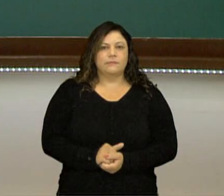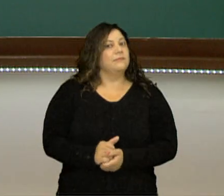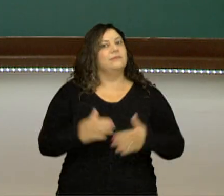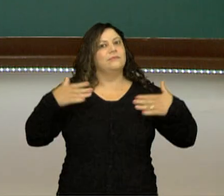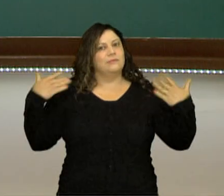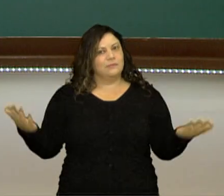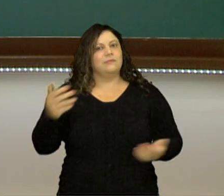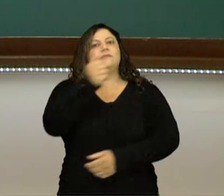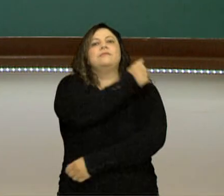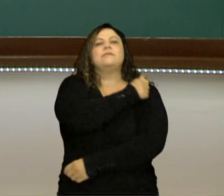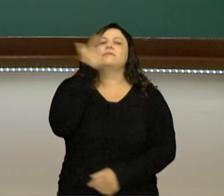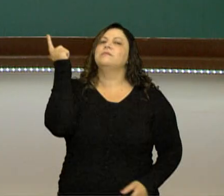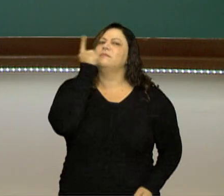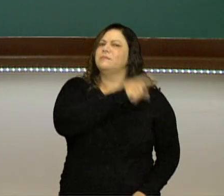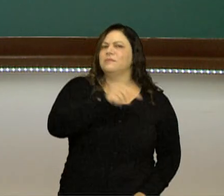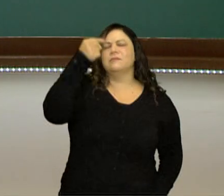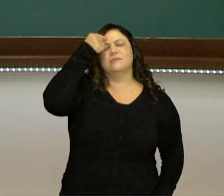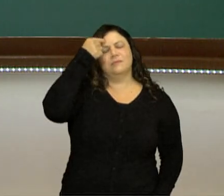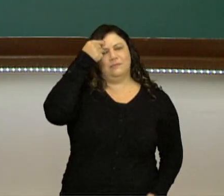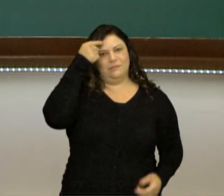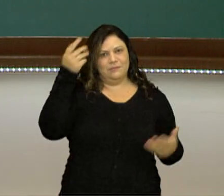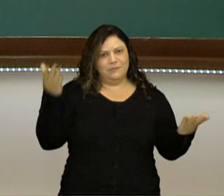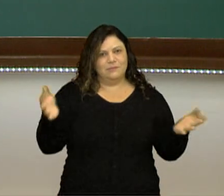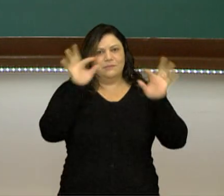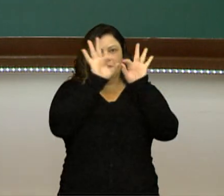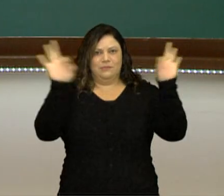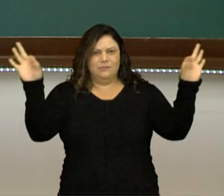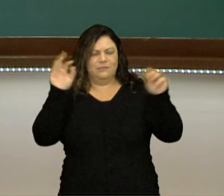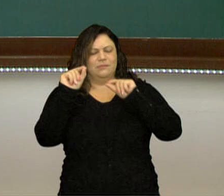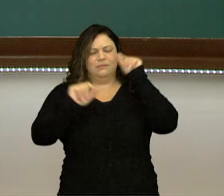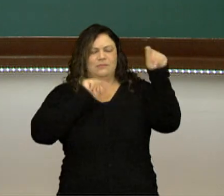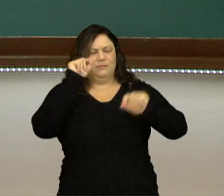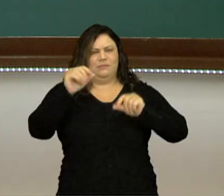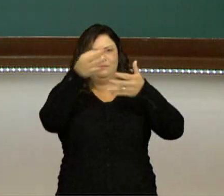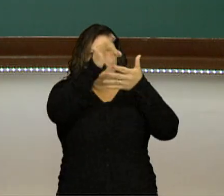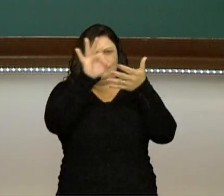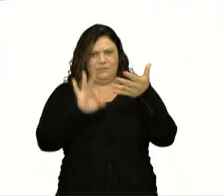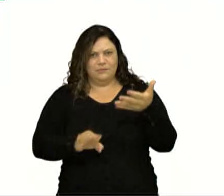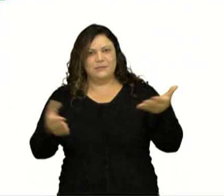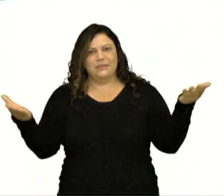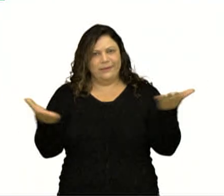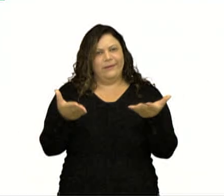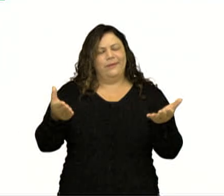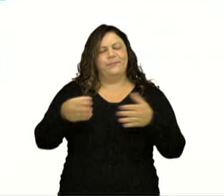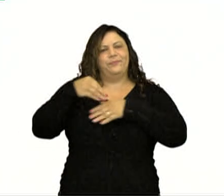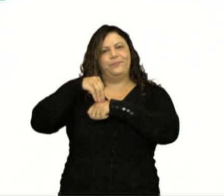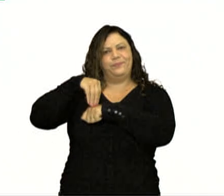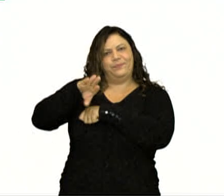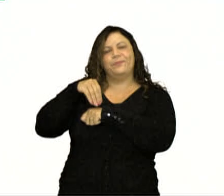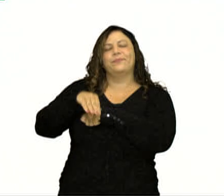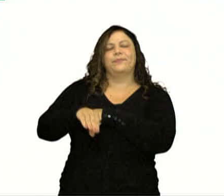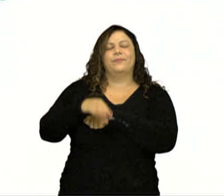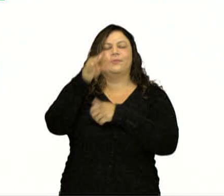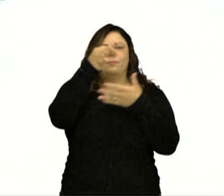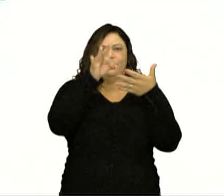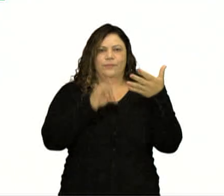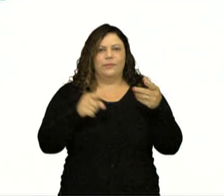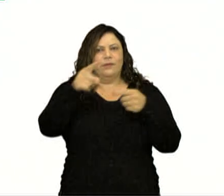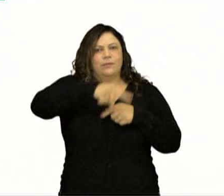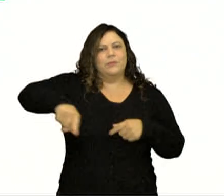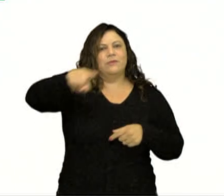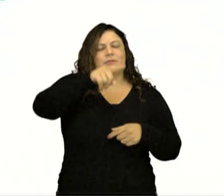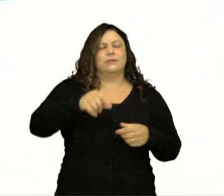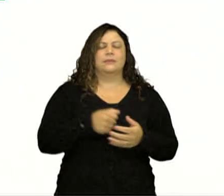Então, alunos, conseguiram pensar um pouco nessa frase e como corrigi-las, pessoal? Aqui minha sugestão de correção para vocês. Os